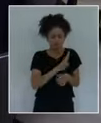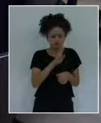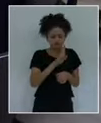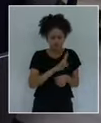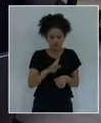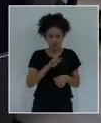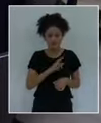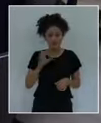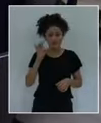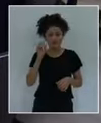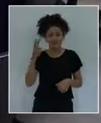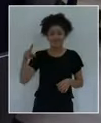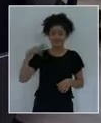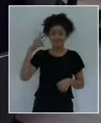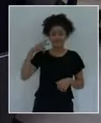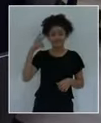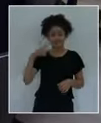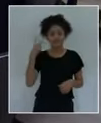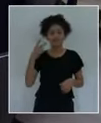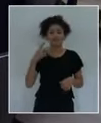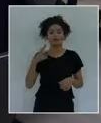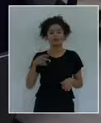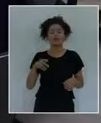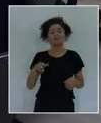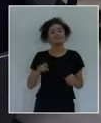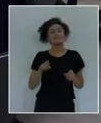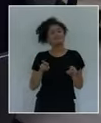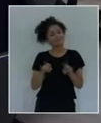e o resultado numérico da votação.